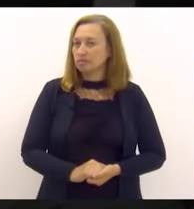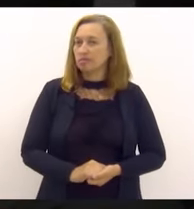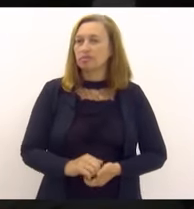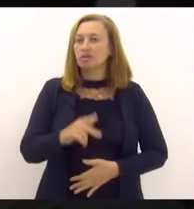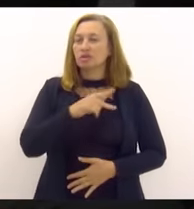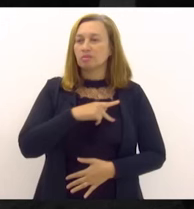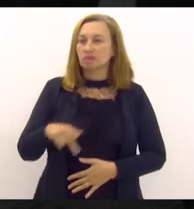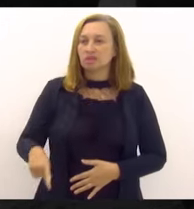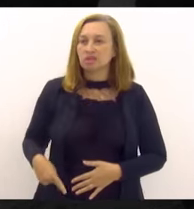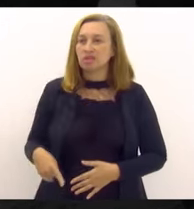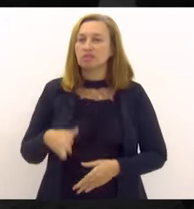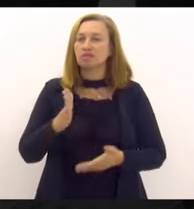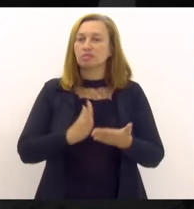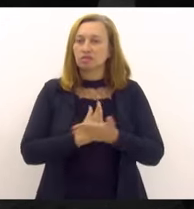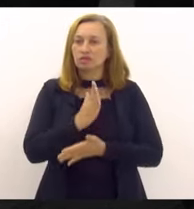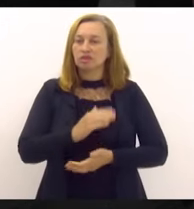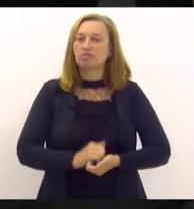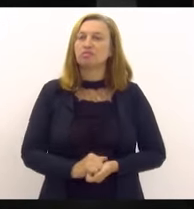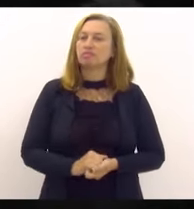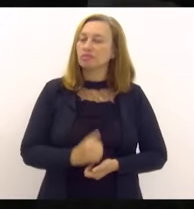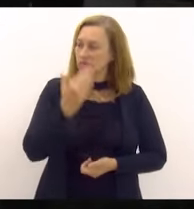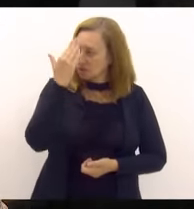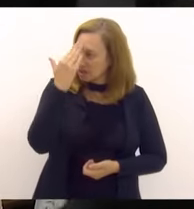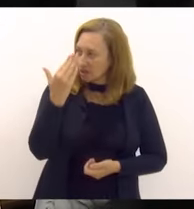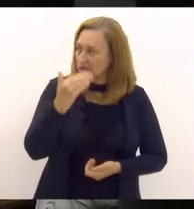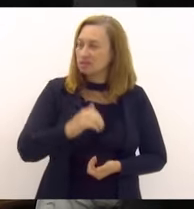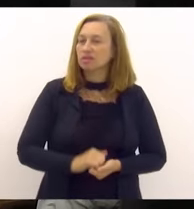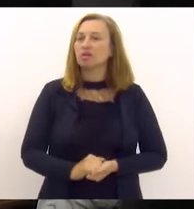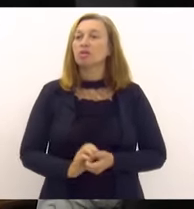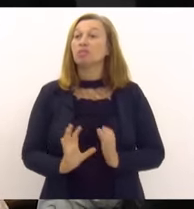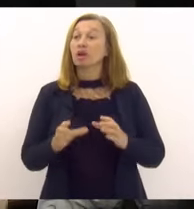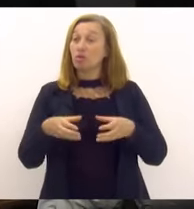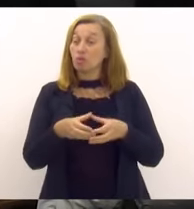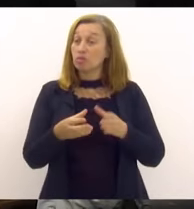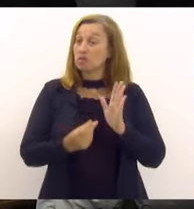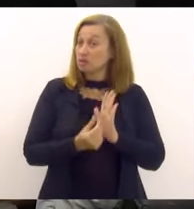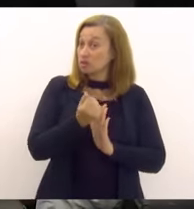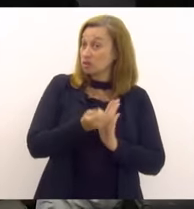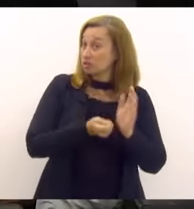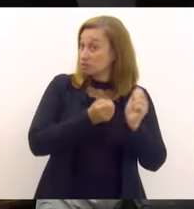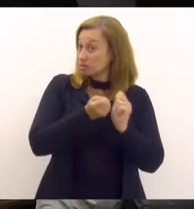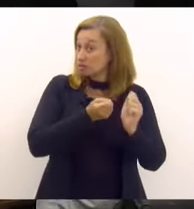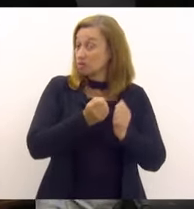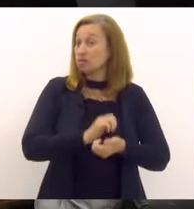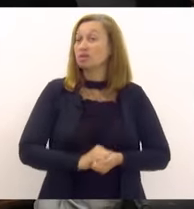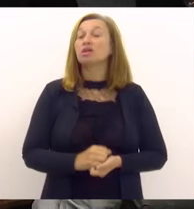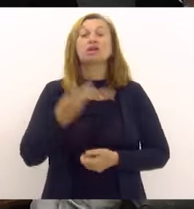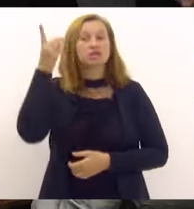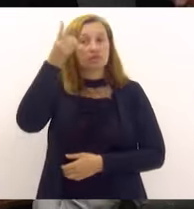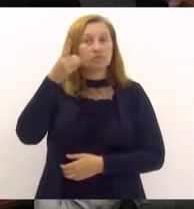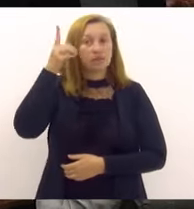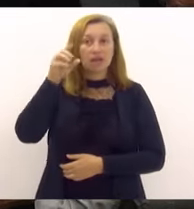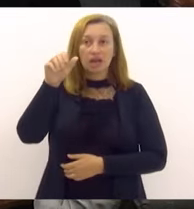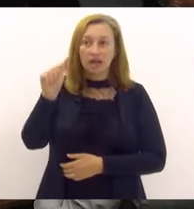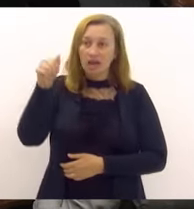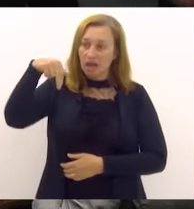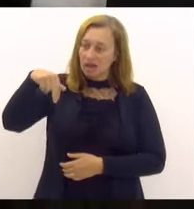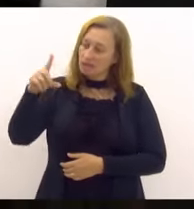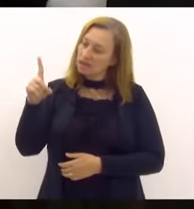Presidente, no mérito, favorável. Muito obrigado. Pela Comissão de Orçamento e Finanças, querido amigo deputado André Correia.